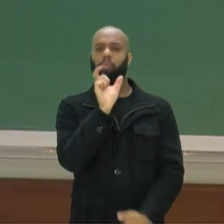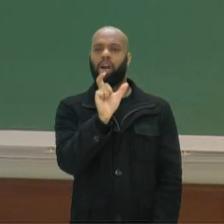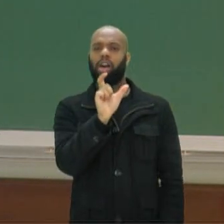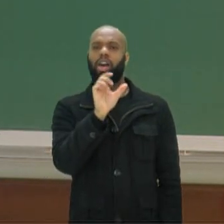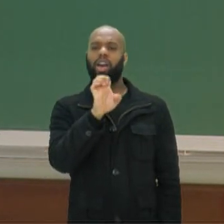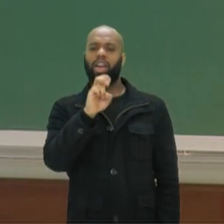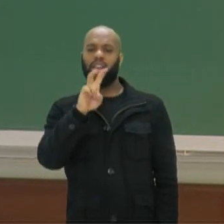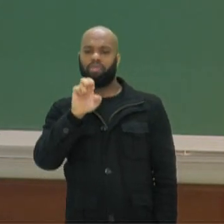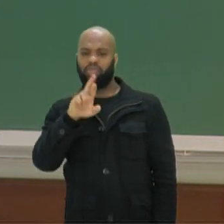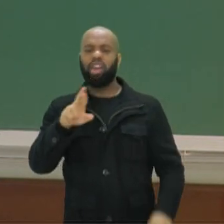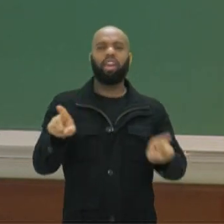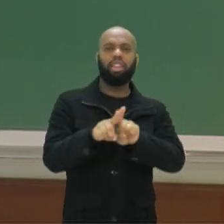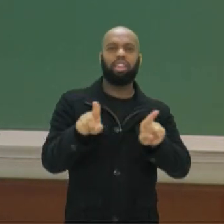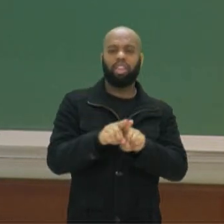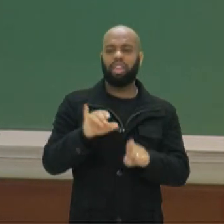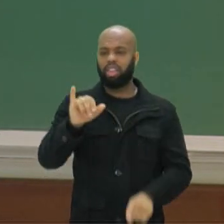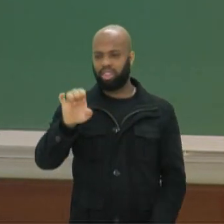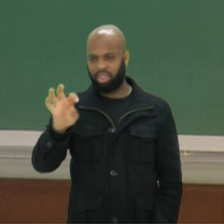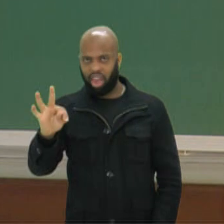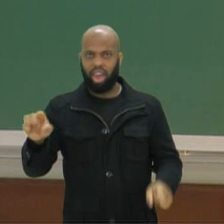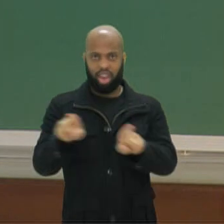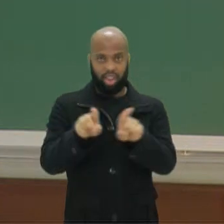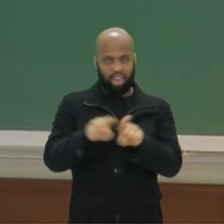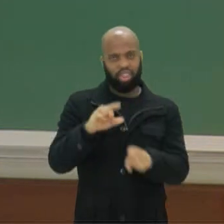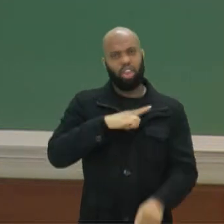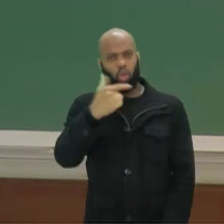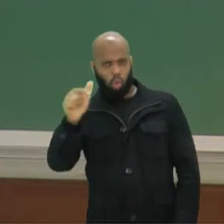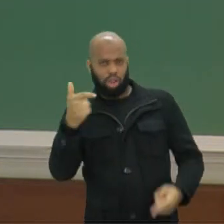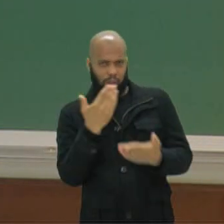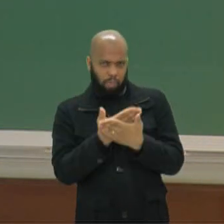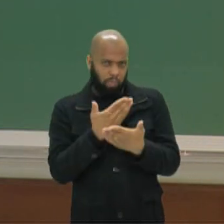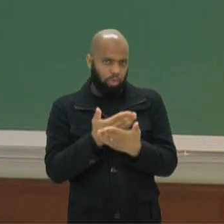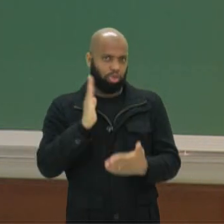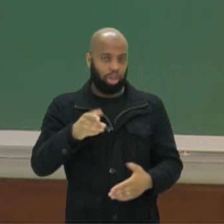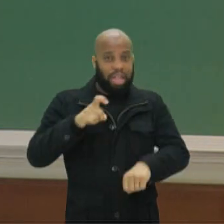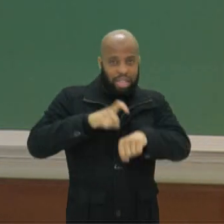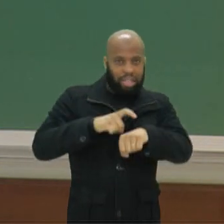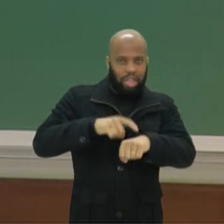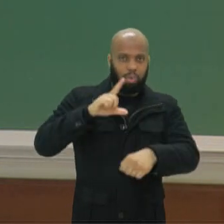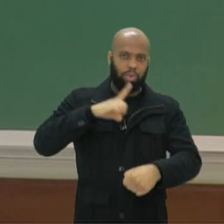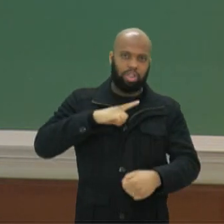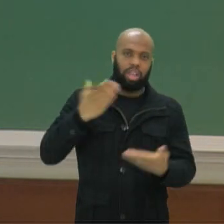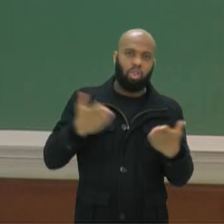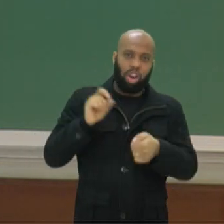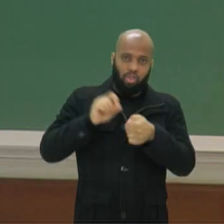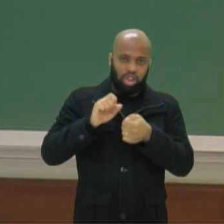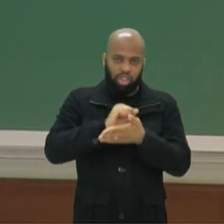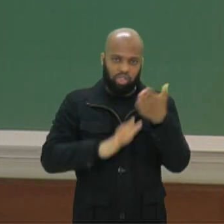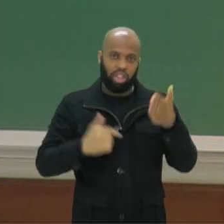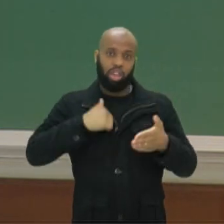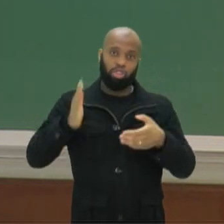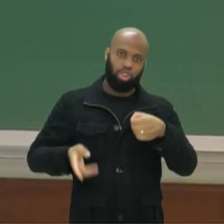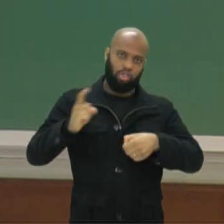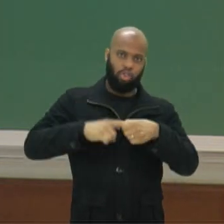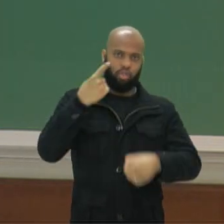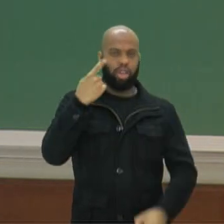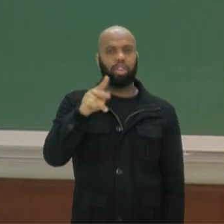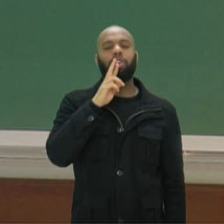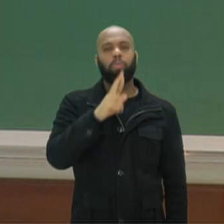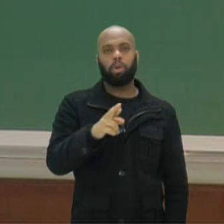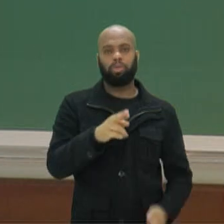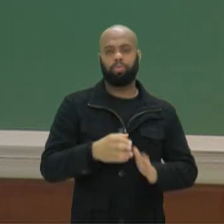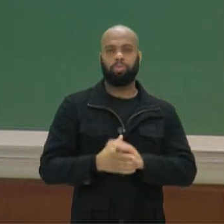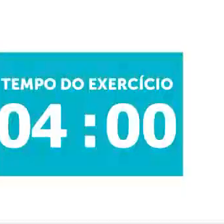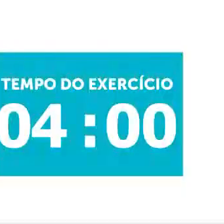ever, yet, todas aquelas palavras que a gente vinha estudando, tá bom? Então eu vou dar um tempinho para vocês poderem fazer a atividade, daí eu já volto para poder